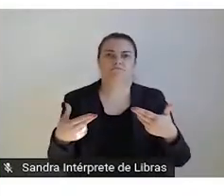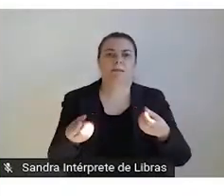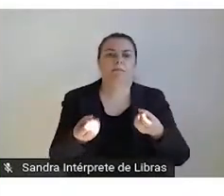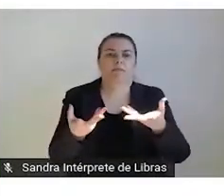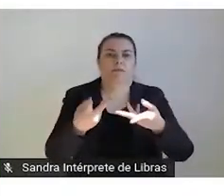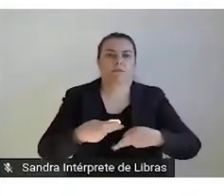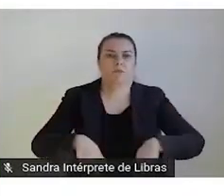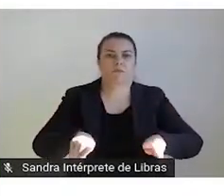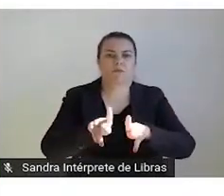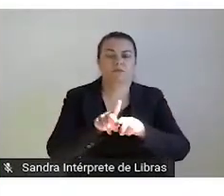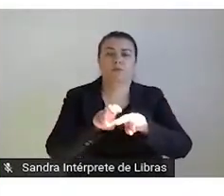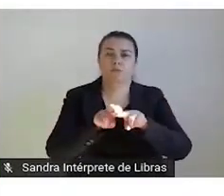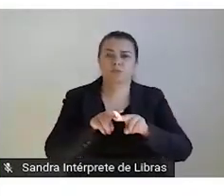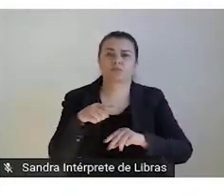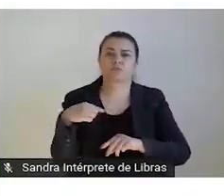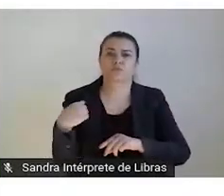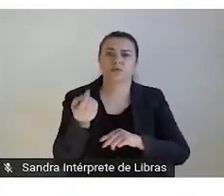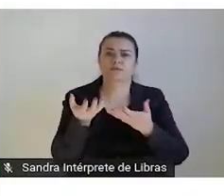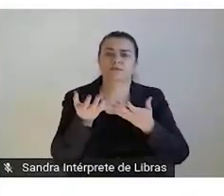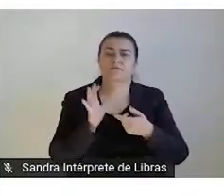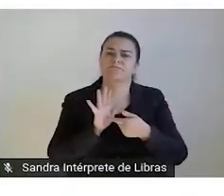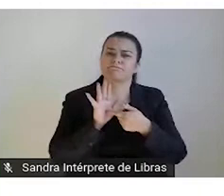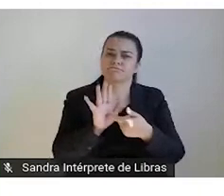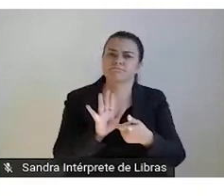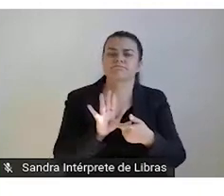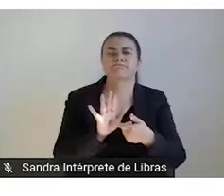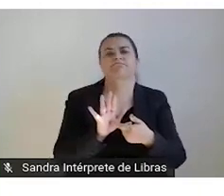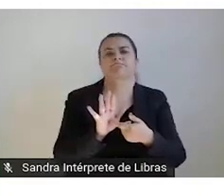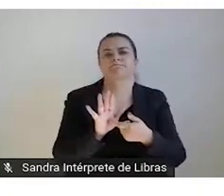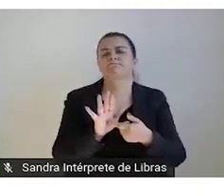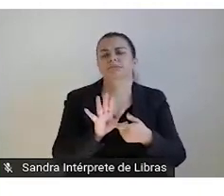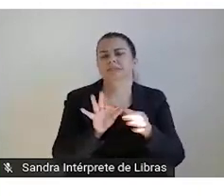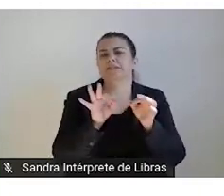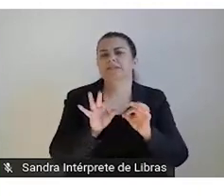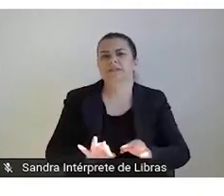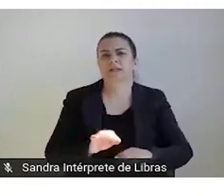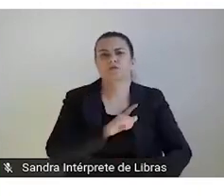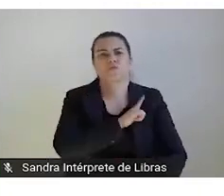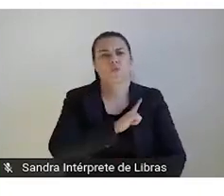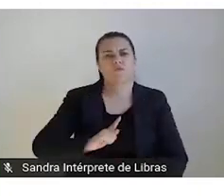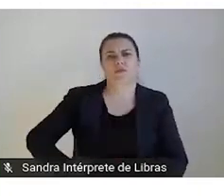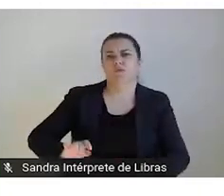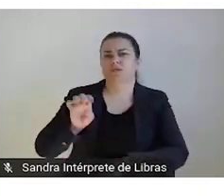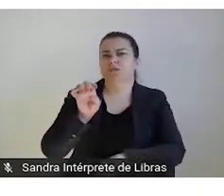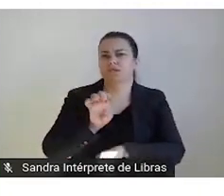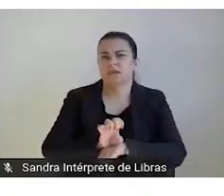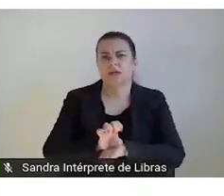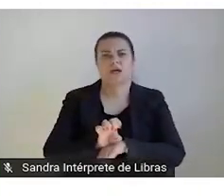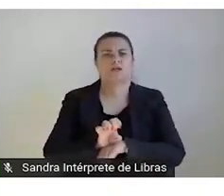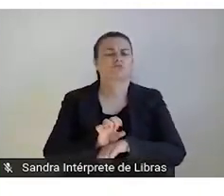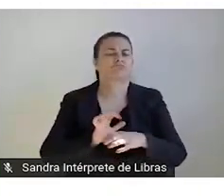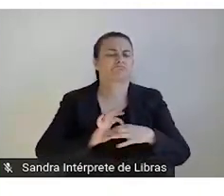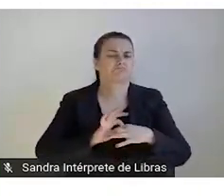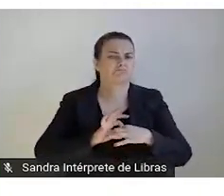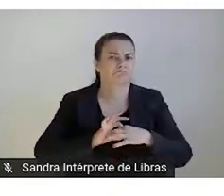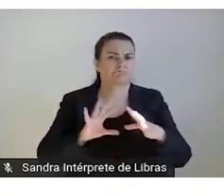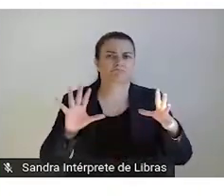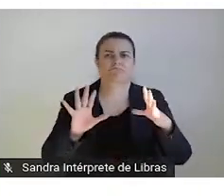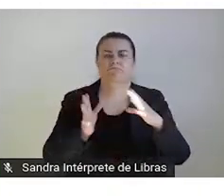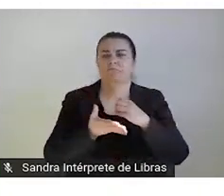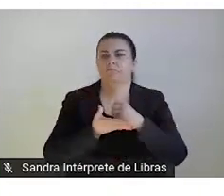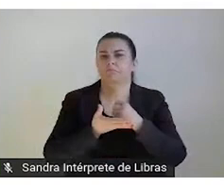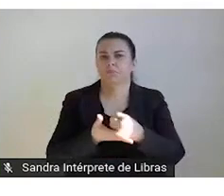a gente está aqui, para dizer muito fortemente, o governo do estado está à disposição dos municípios. Nós